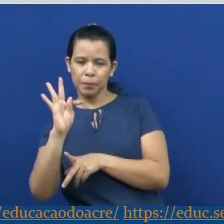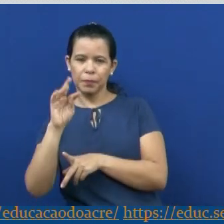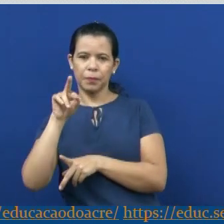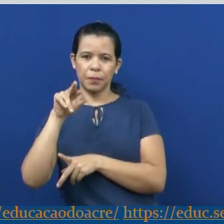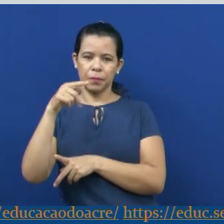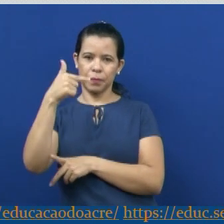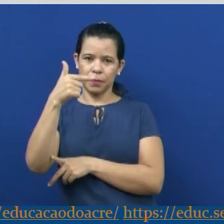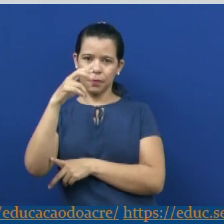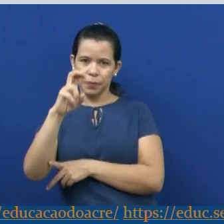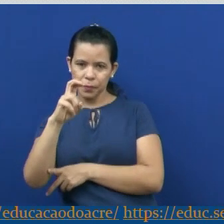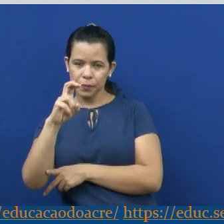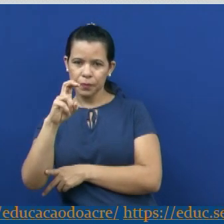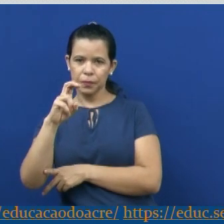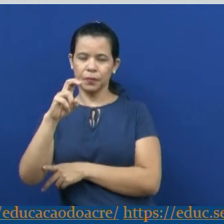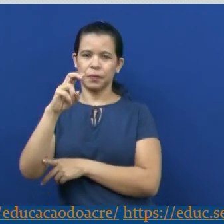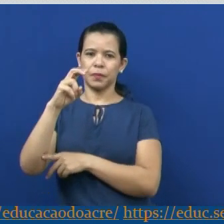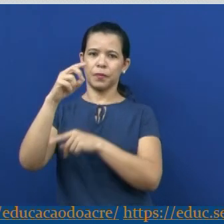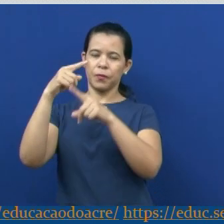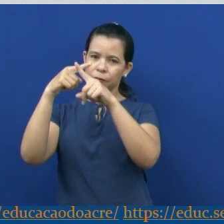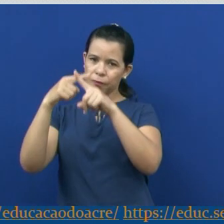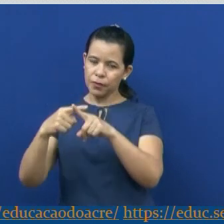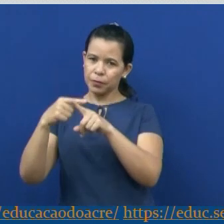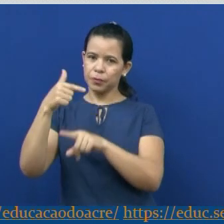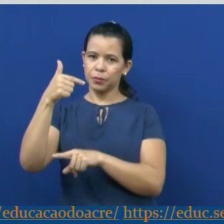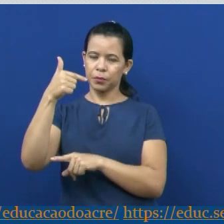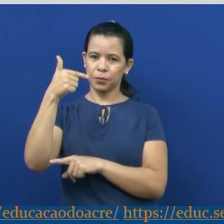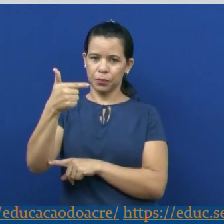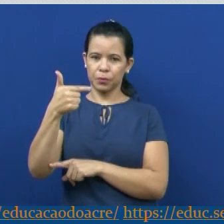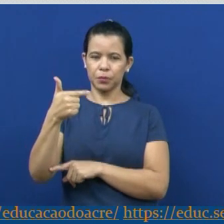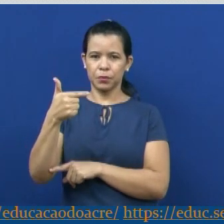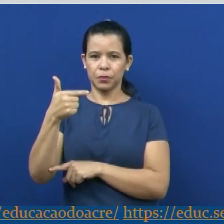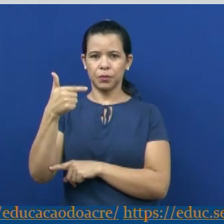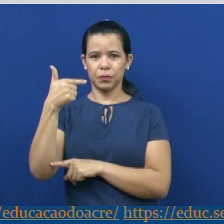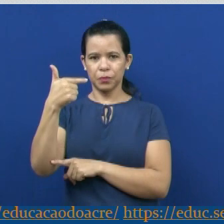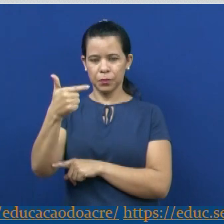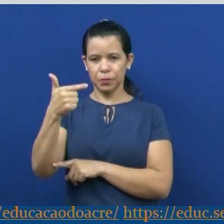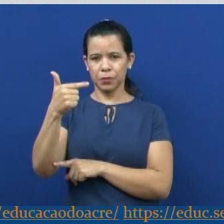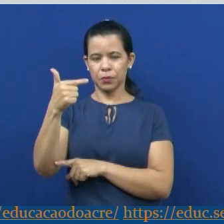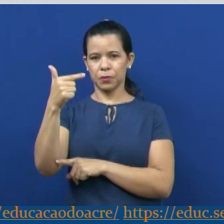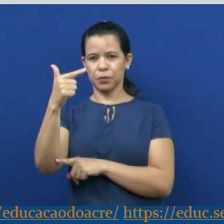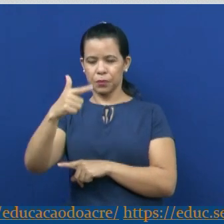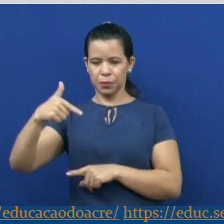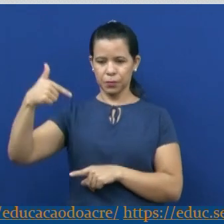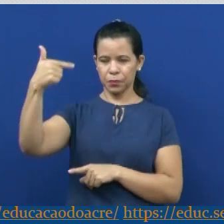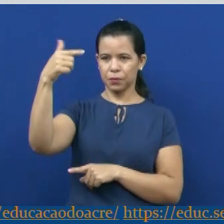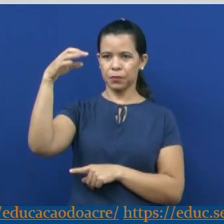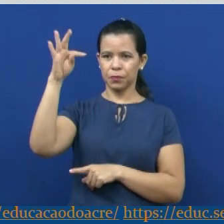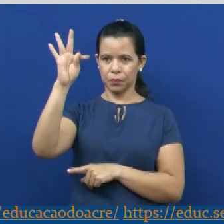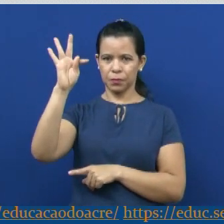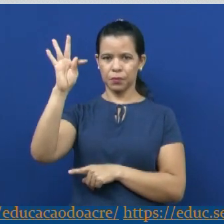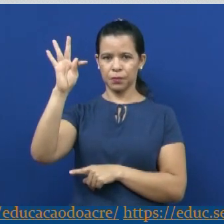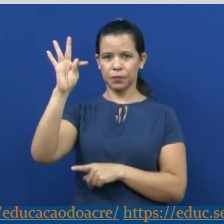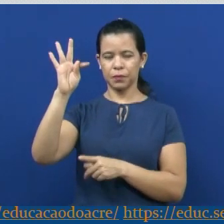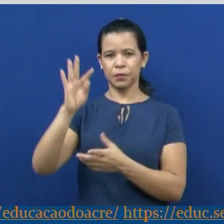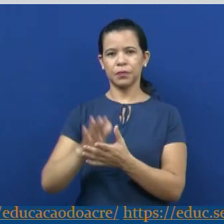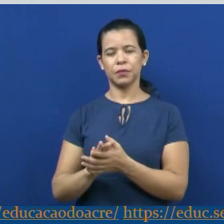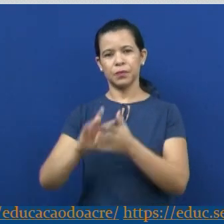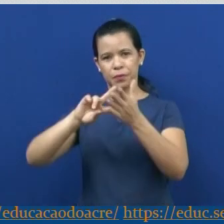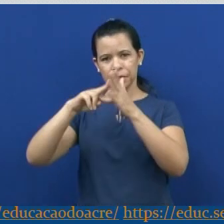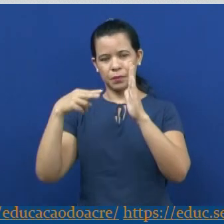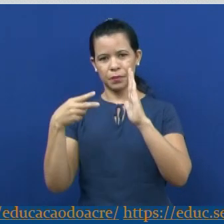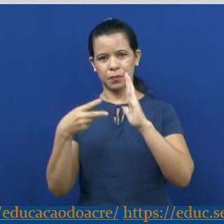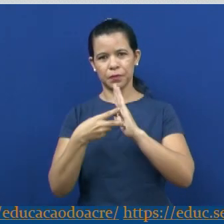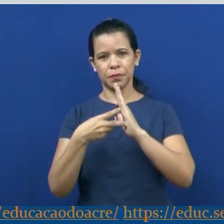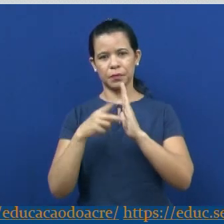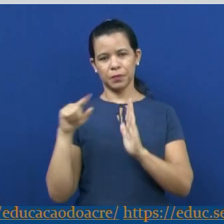25 vezes 2t, aliás, 2 elevado a t. Isso implica dizer que